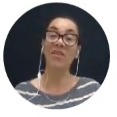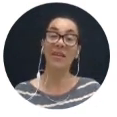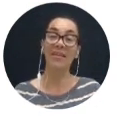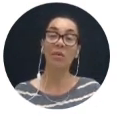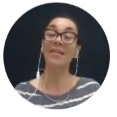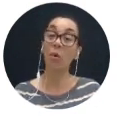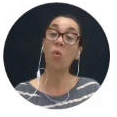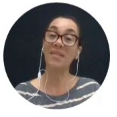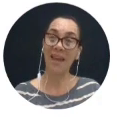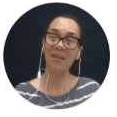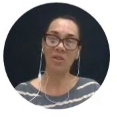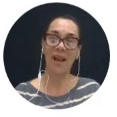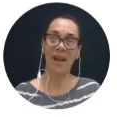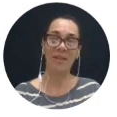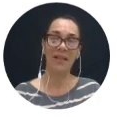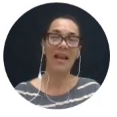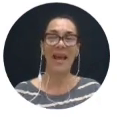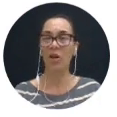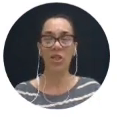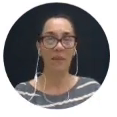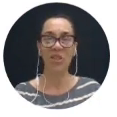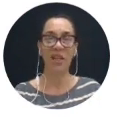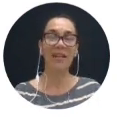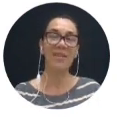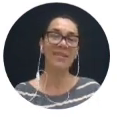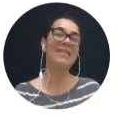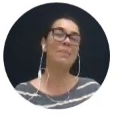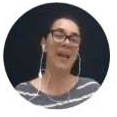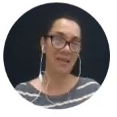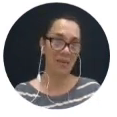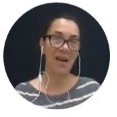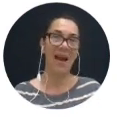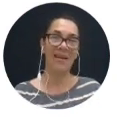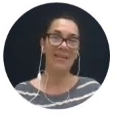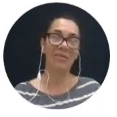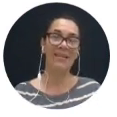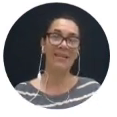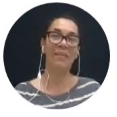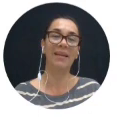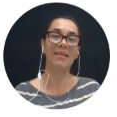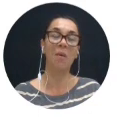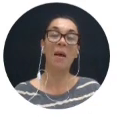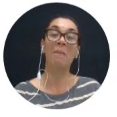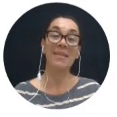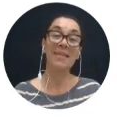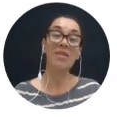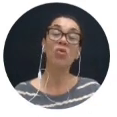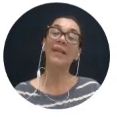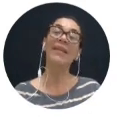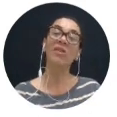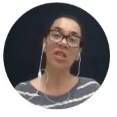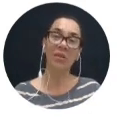nos remete à questão desse conceito de palavra. É logicamente que aqui não está expresso a questão da segmentação, mas